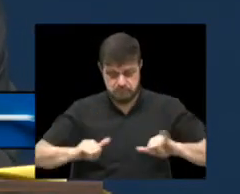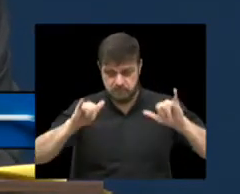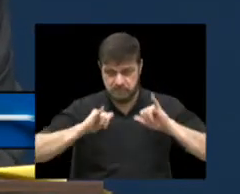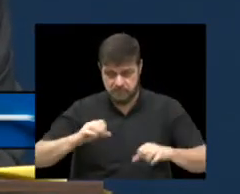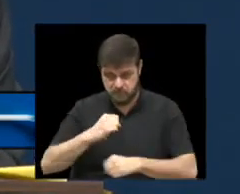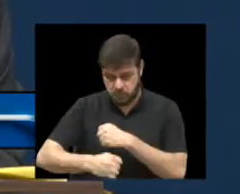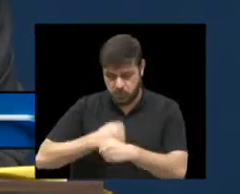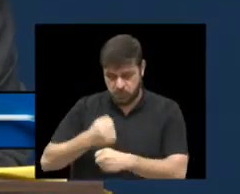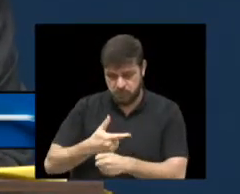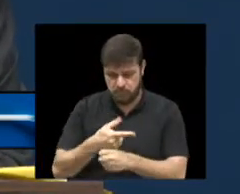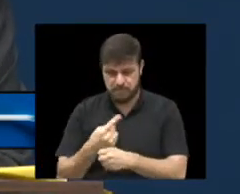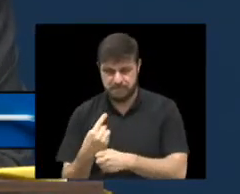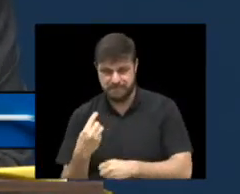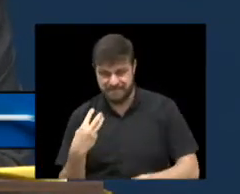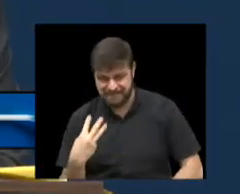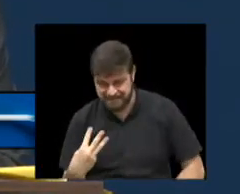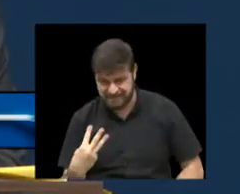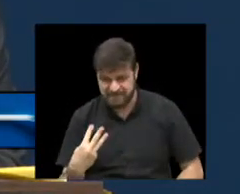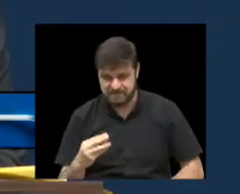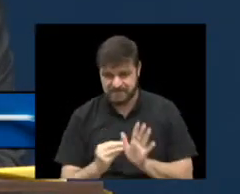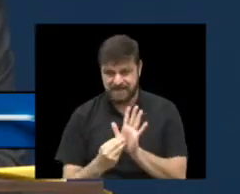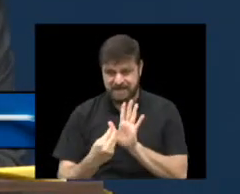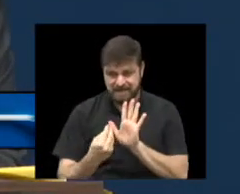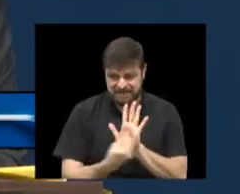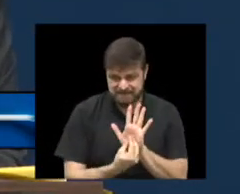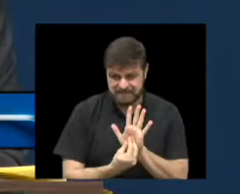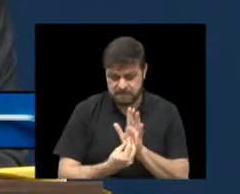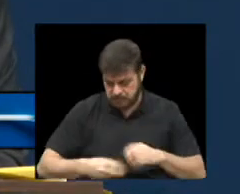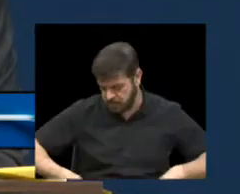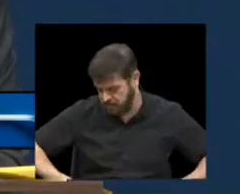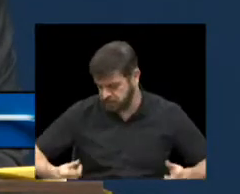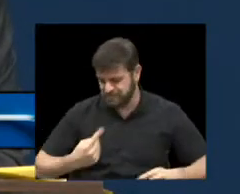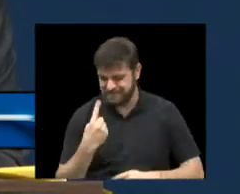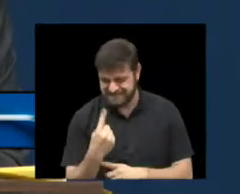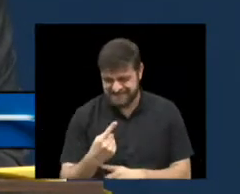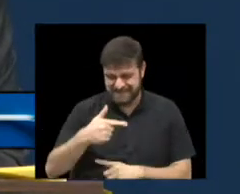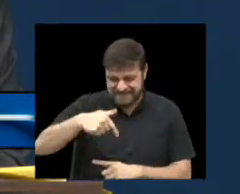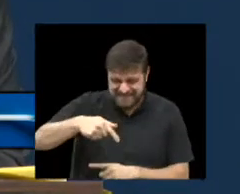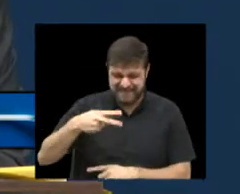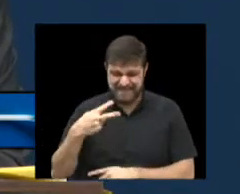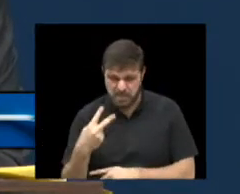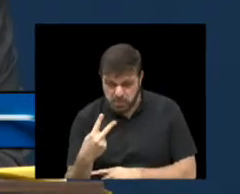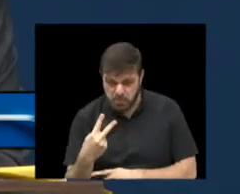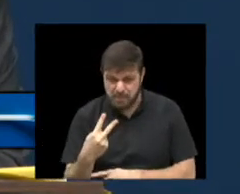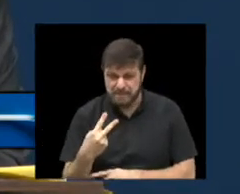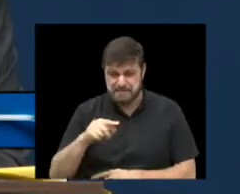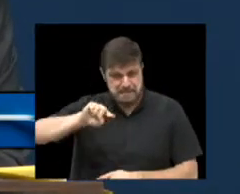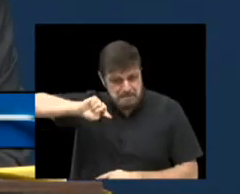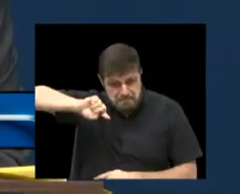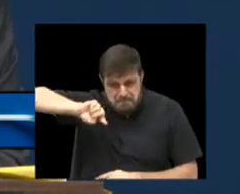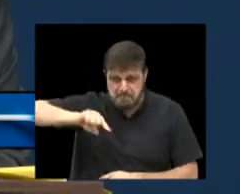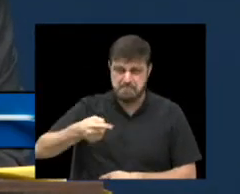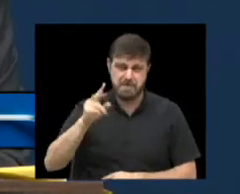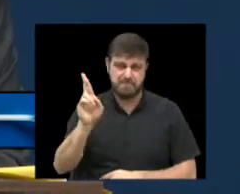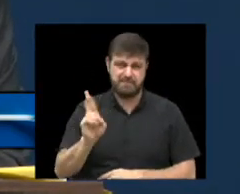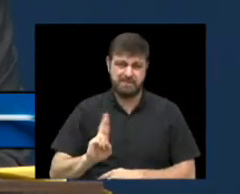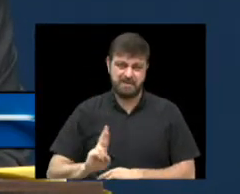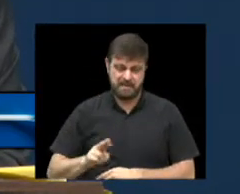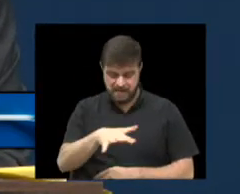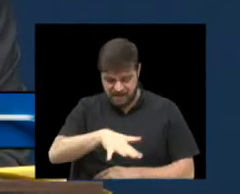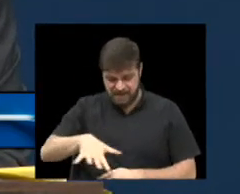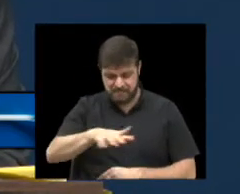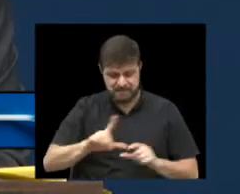ano de 2013, a Sanasa gastou R$ 172.154 em 12 meses com publicidade